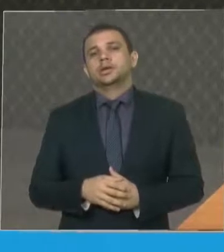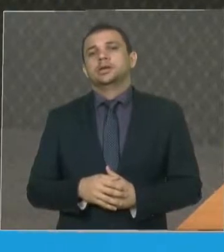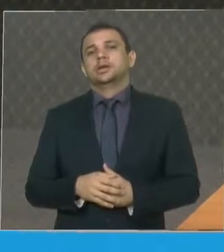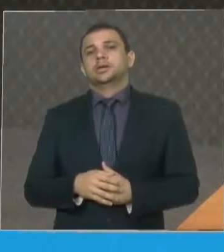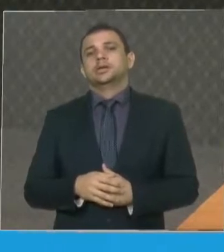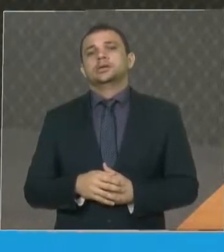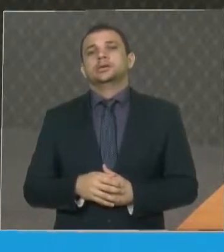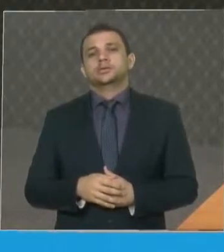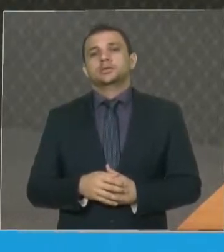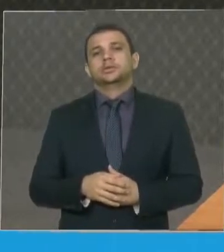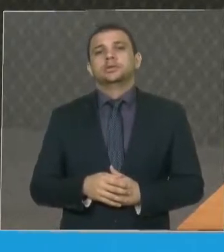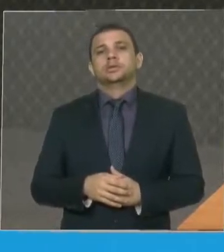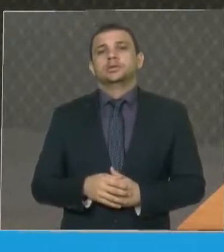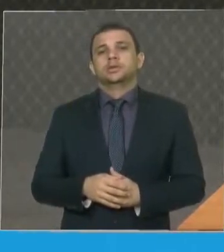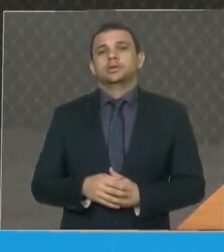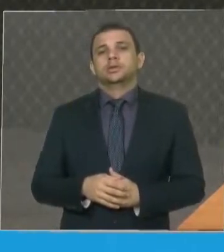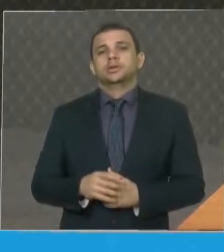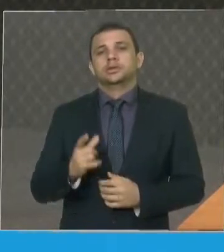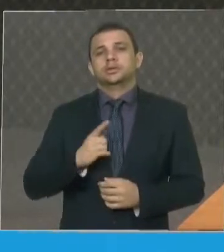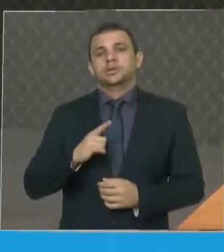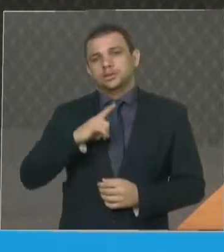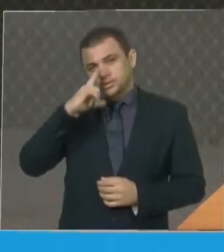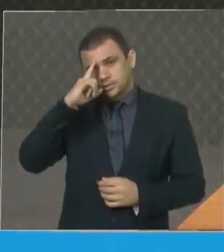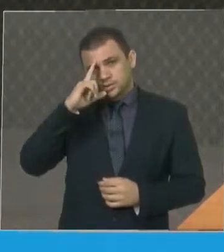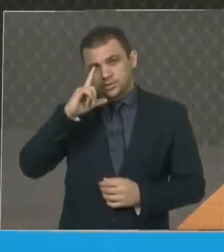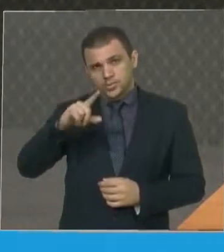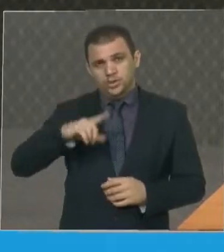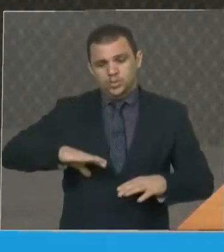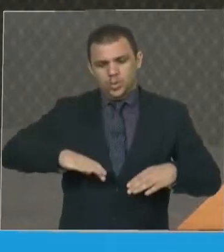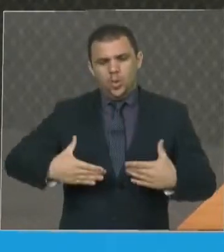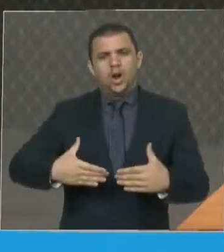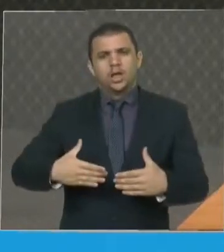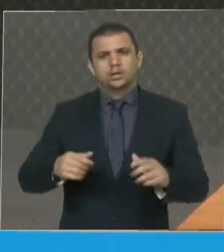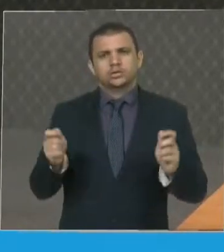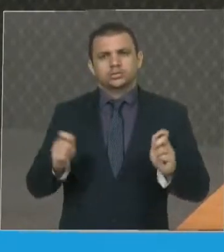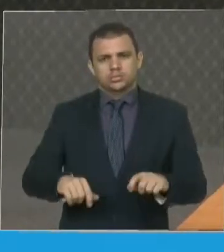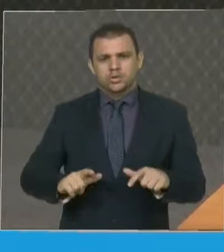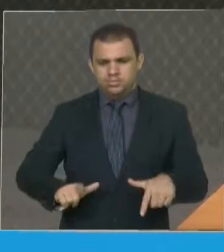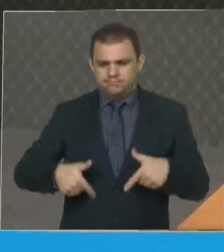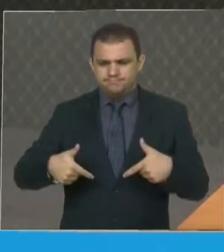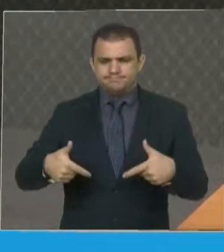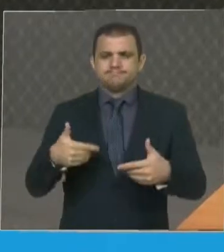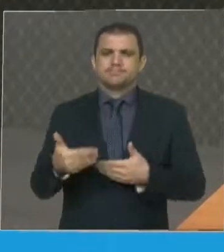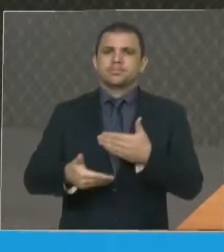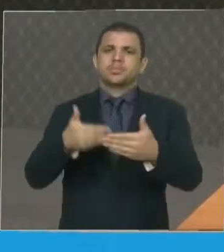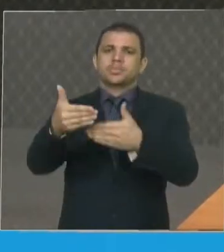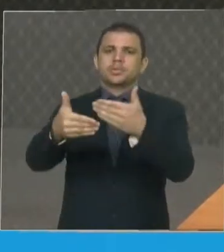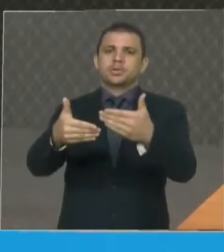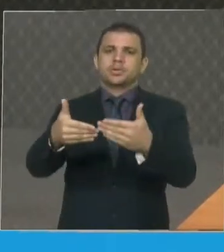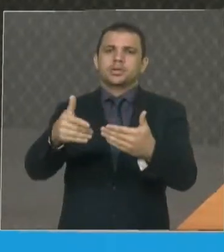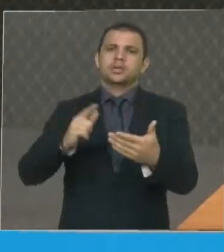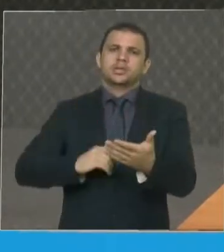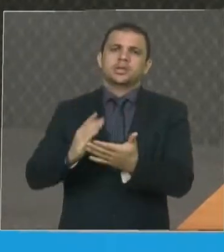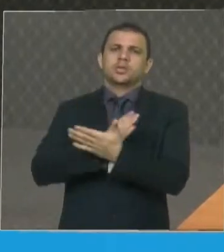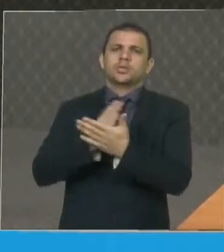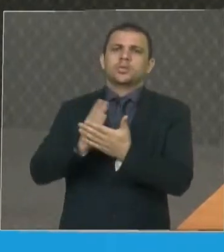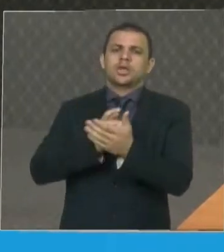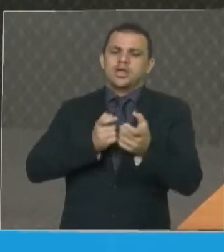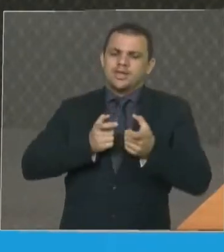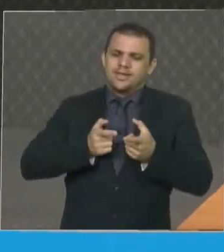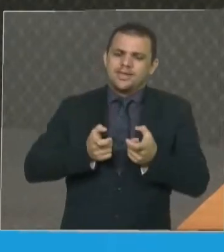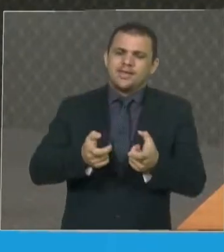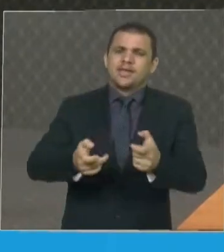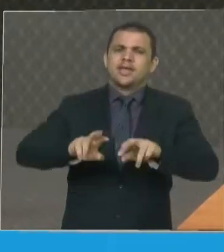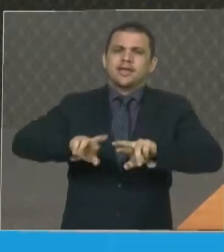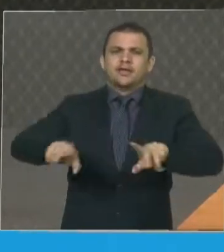determinação para progredir, mesmo durante as guerras, quais fomos forçados.